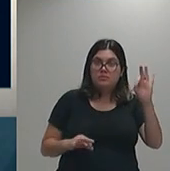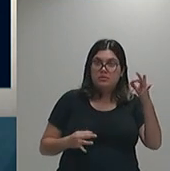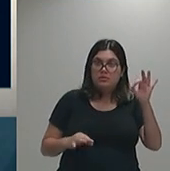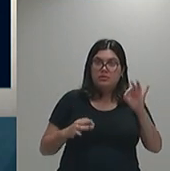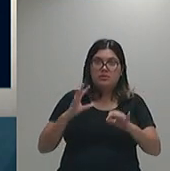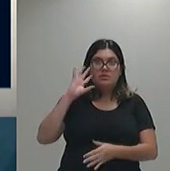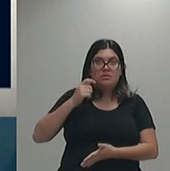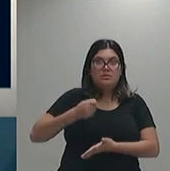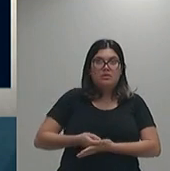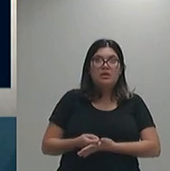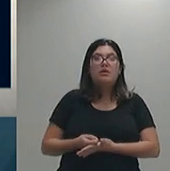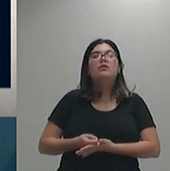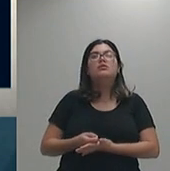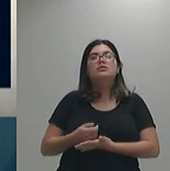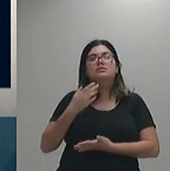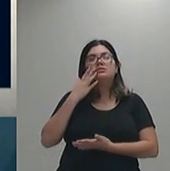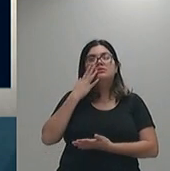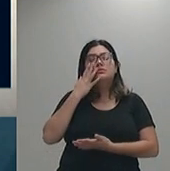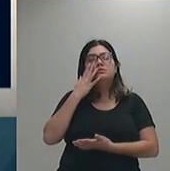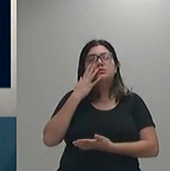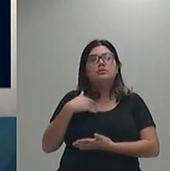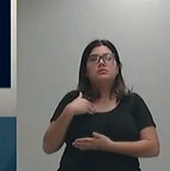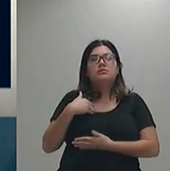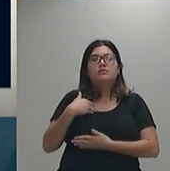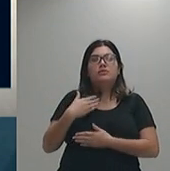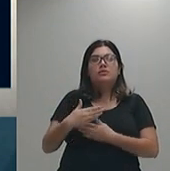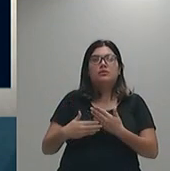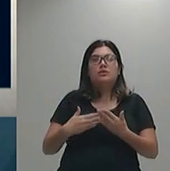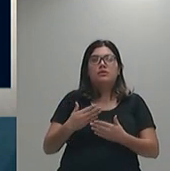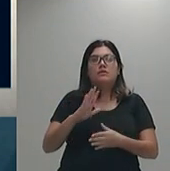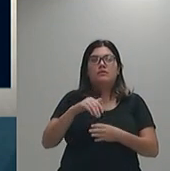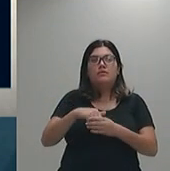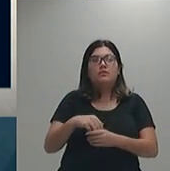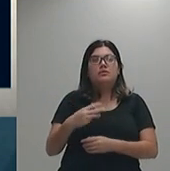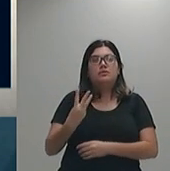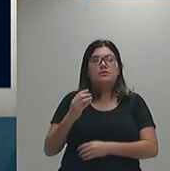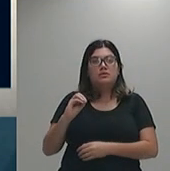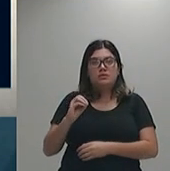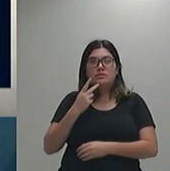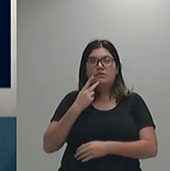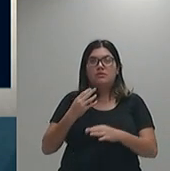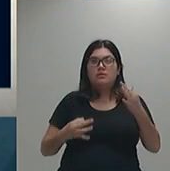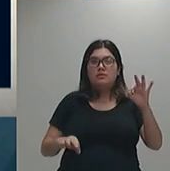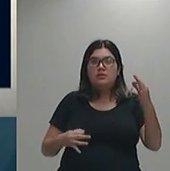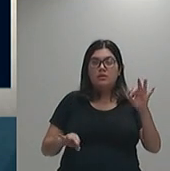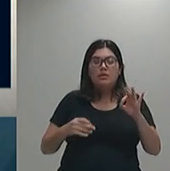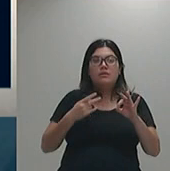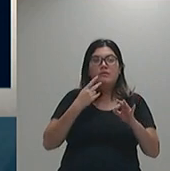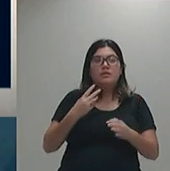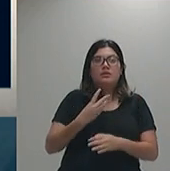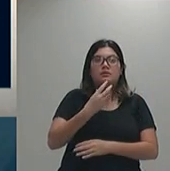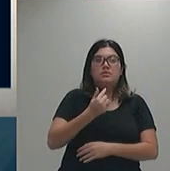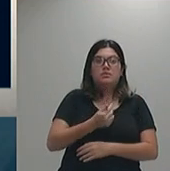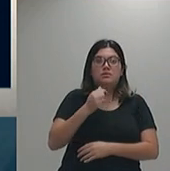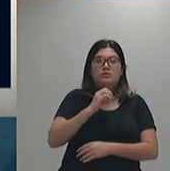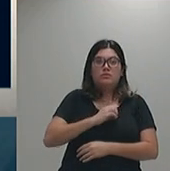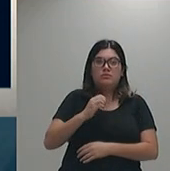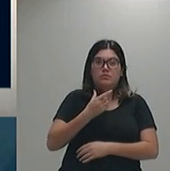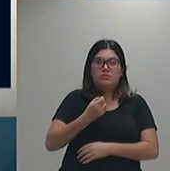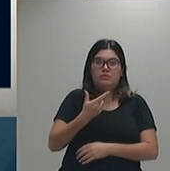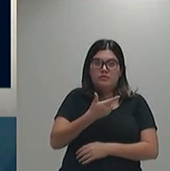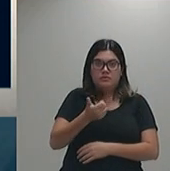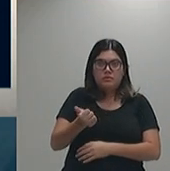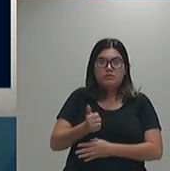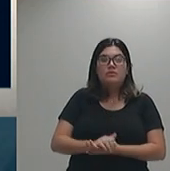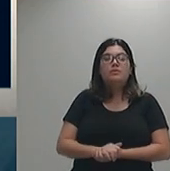outro avançando para página 30 do voto dizendo em paralelo em sete de outubro de dois mil e 21 o